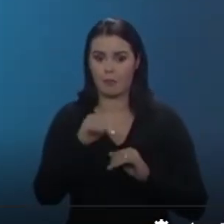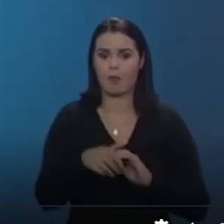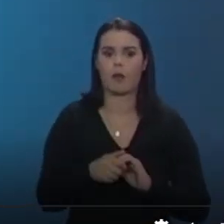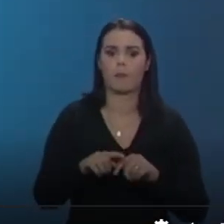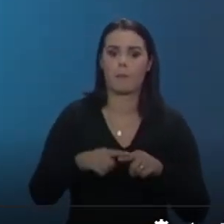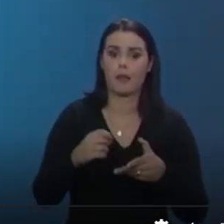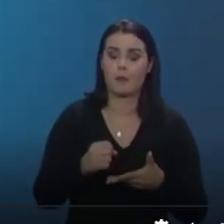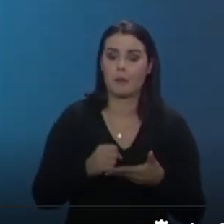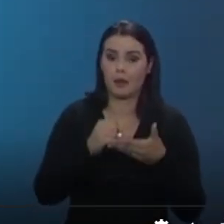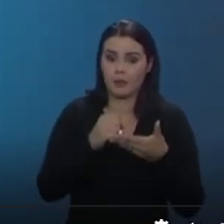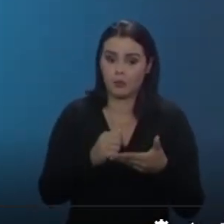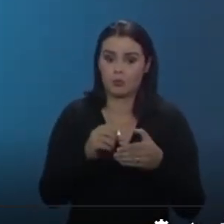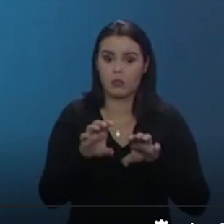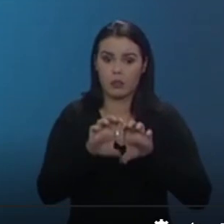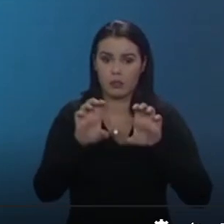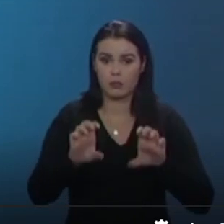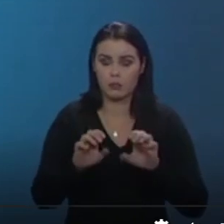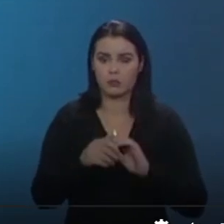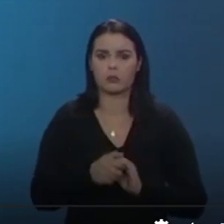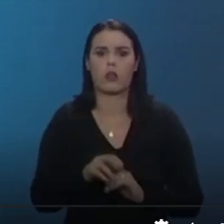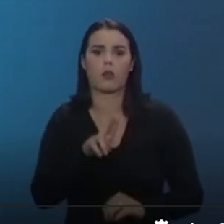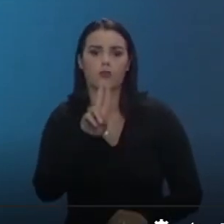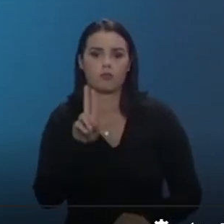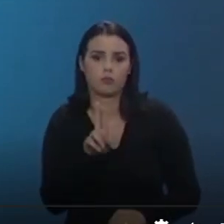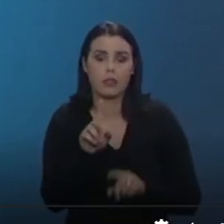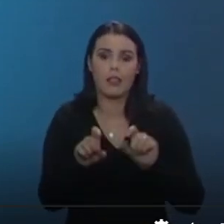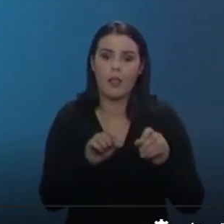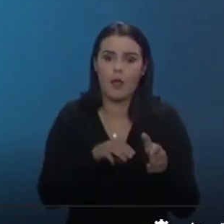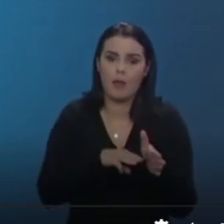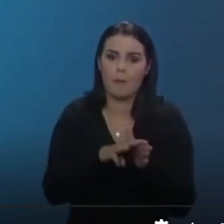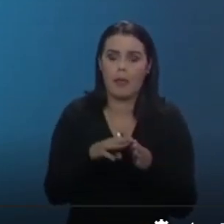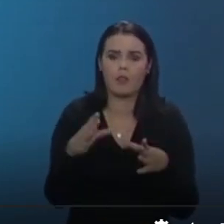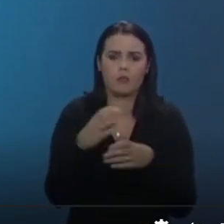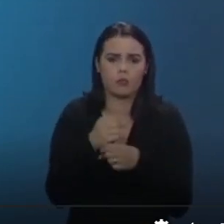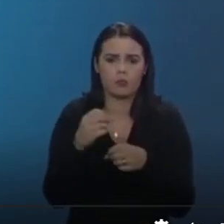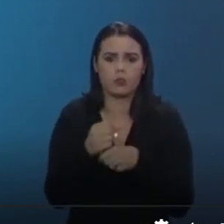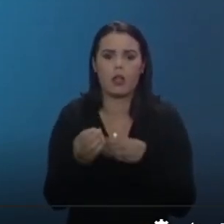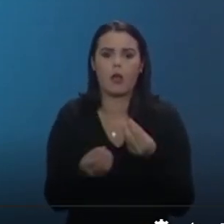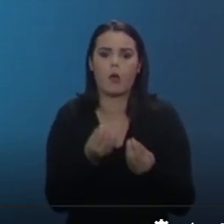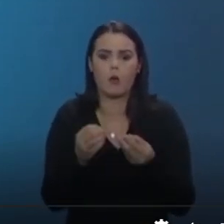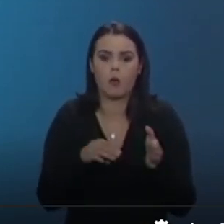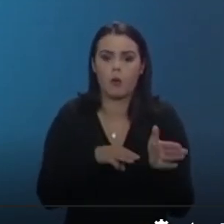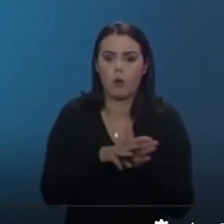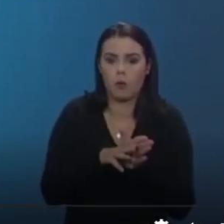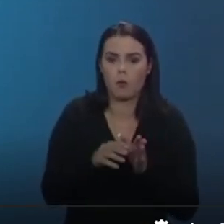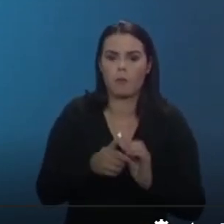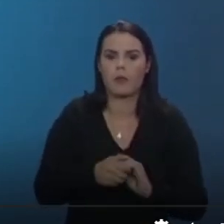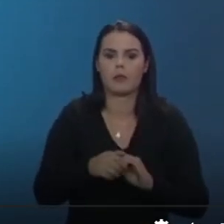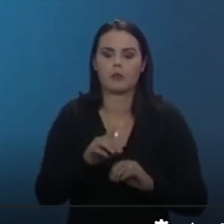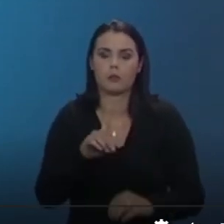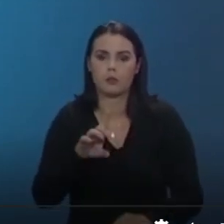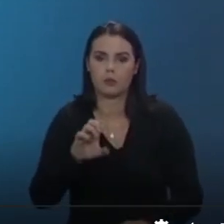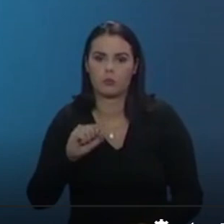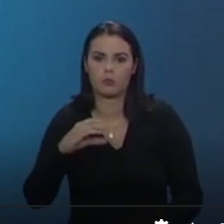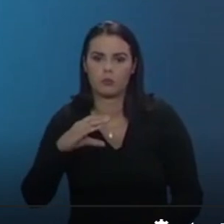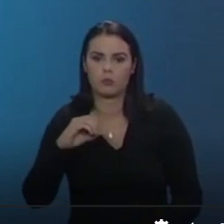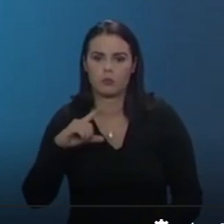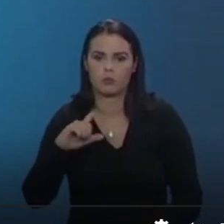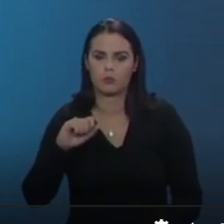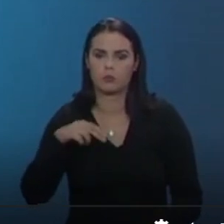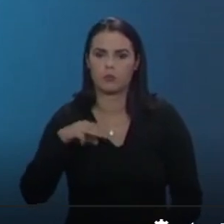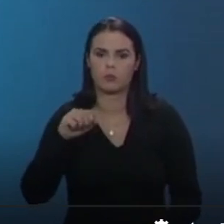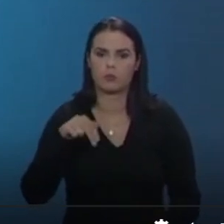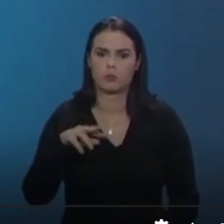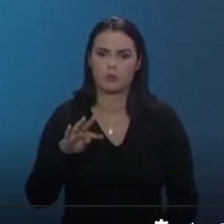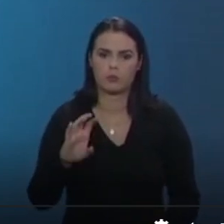de estruturas hiperestáticas, são utilizados métodos de cálculo, como o método dos deslocamentos. Nele, as